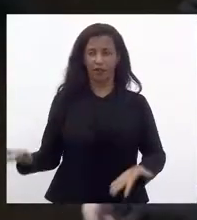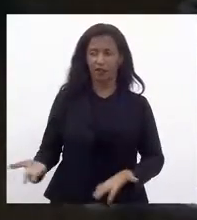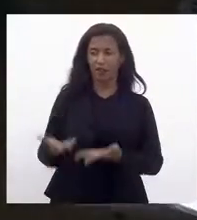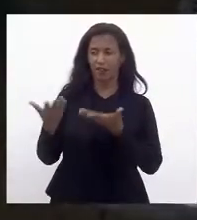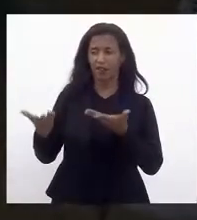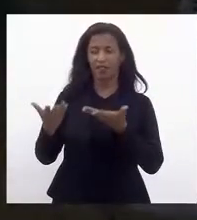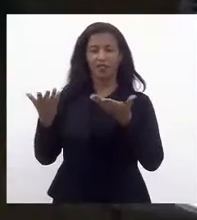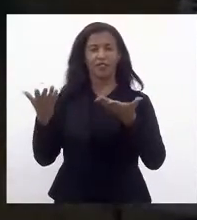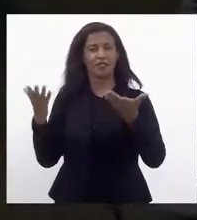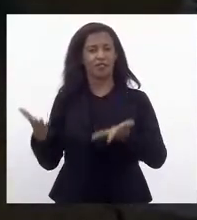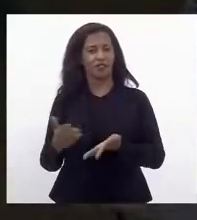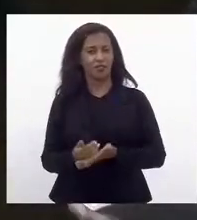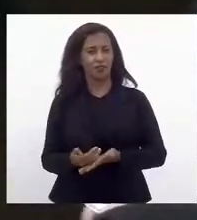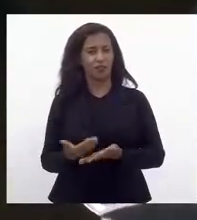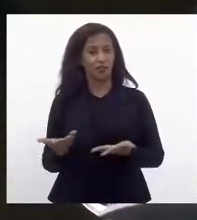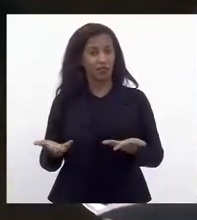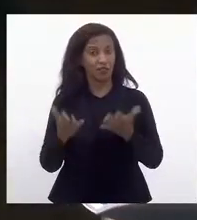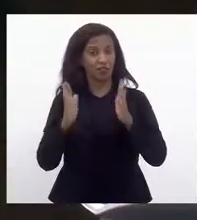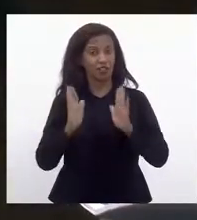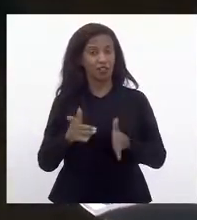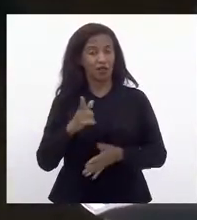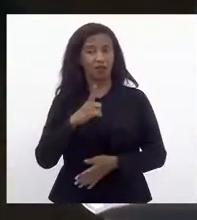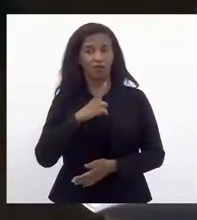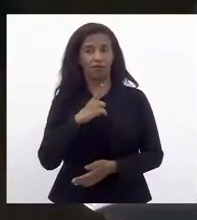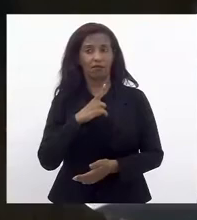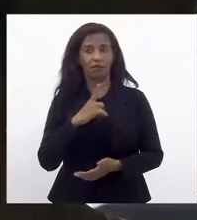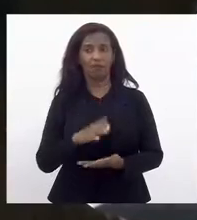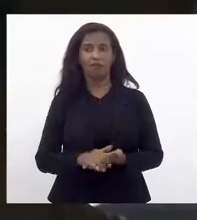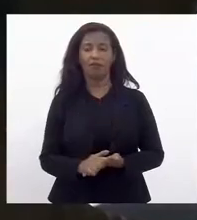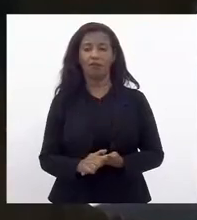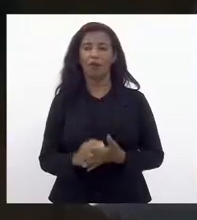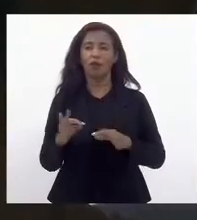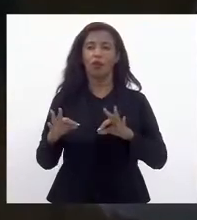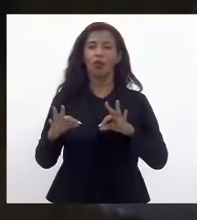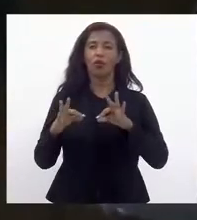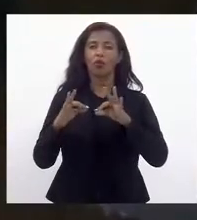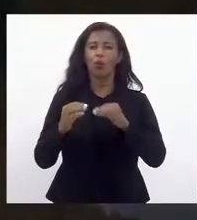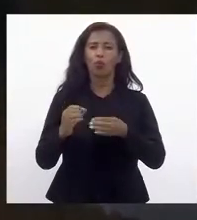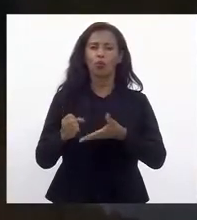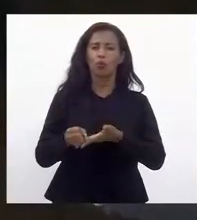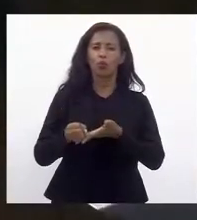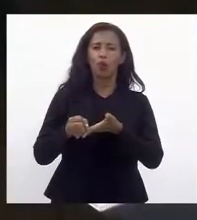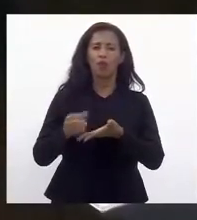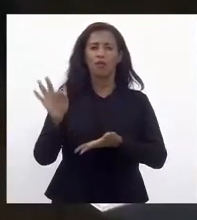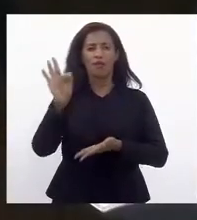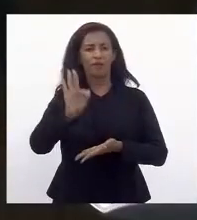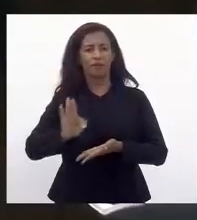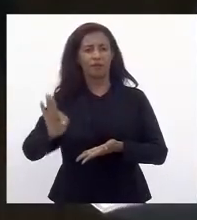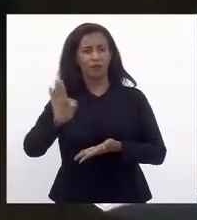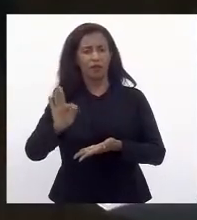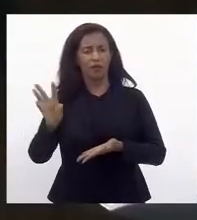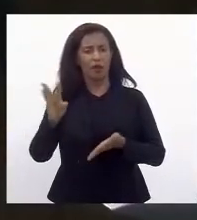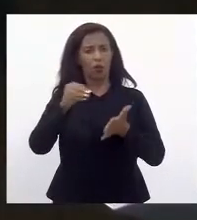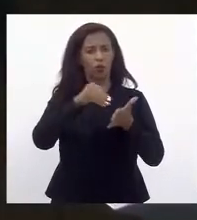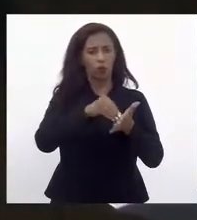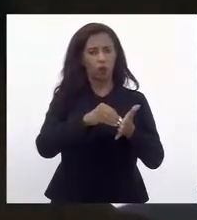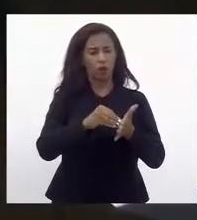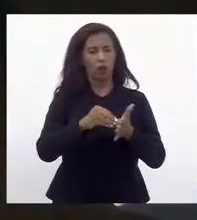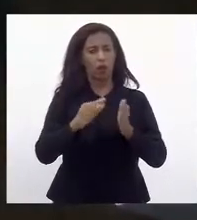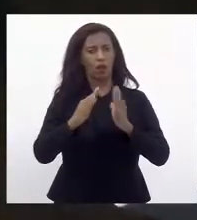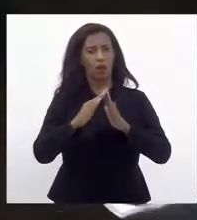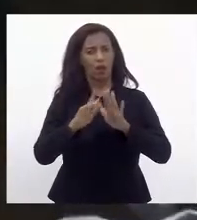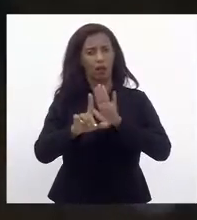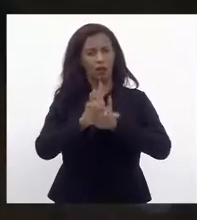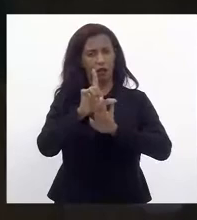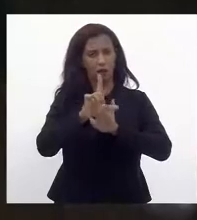a iniciativa. É uma iniciativa que já tem todo um aporte federal colocado nas casas